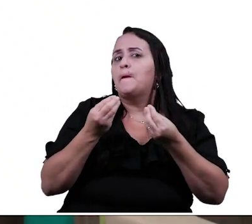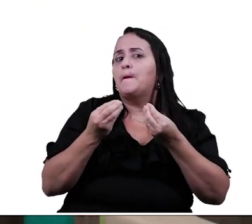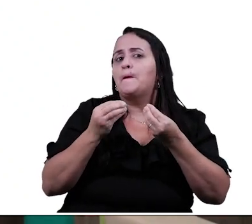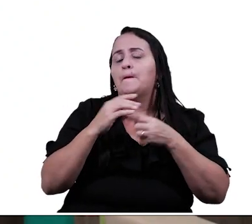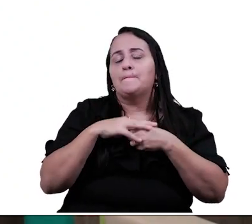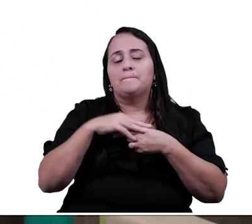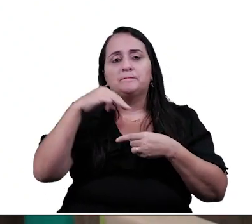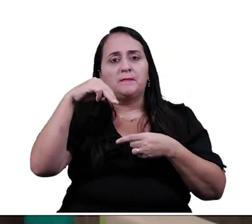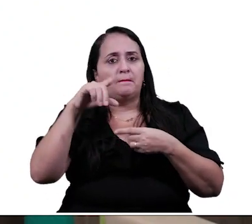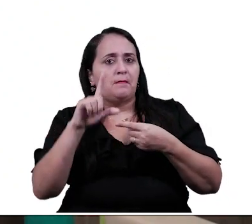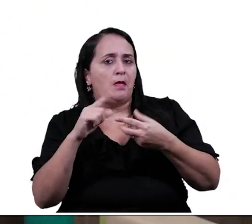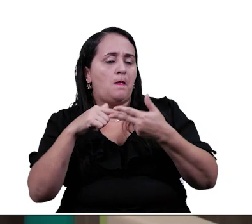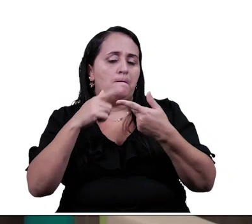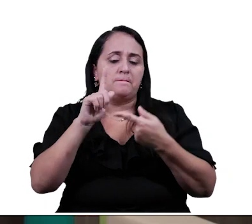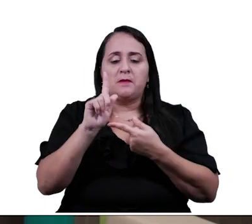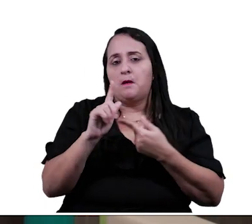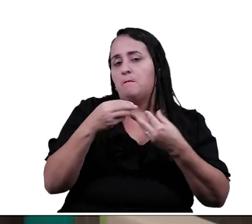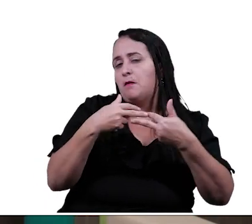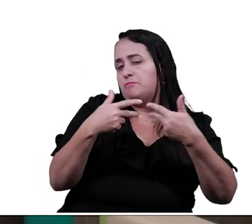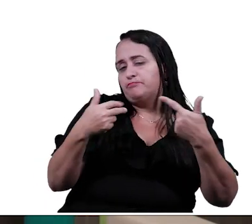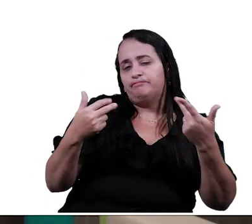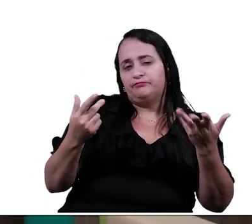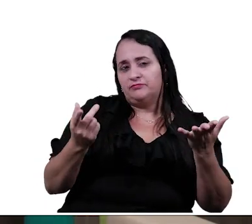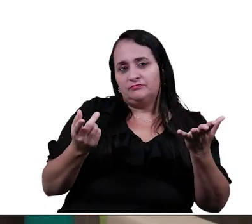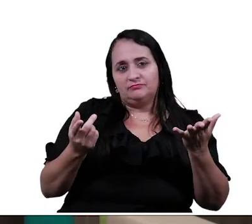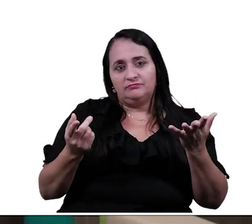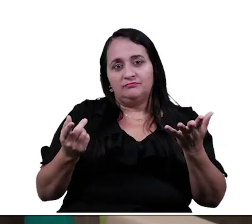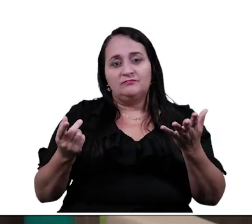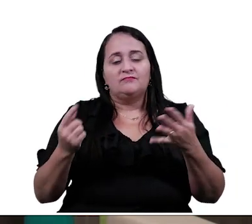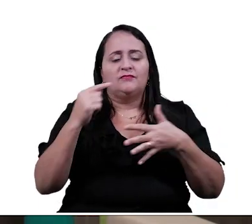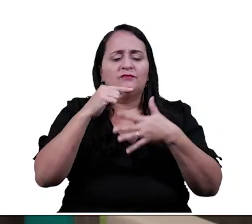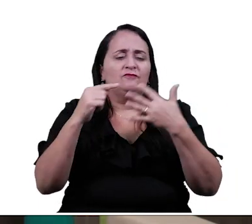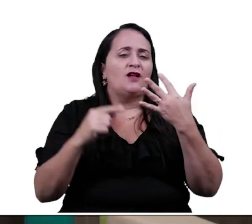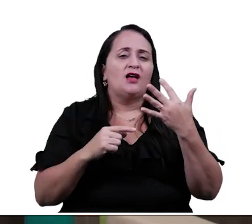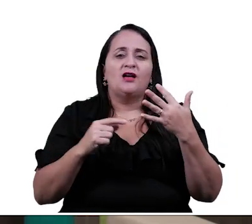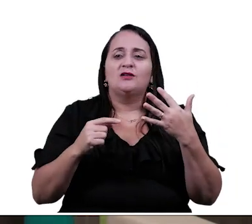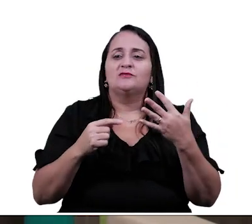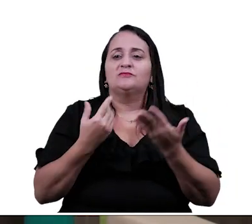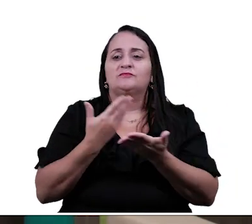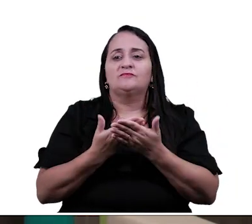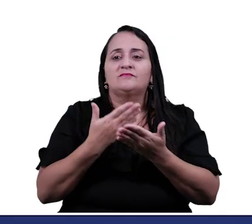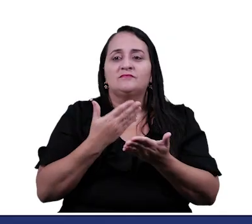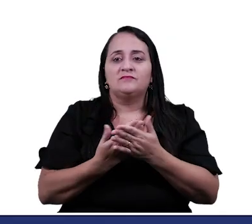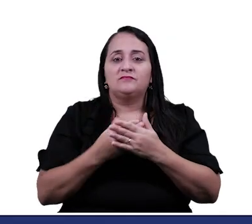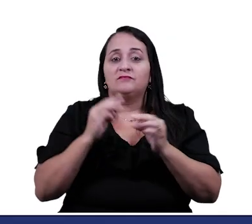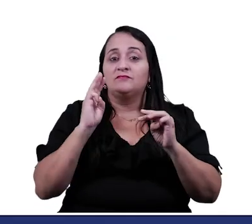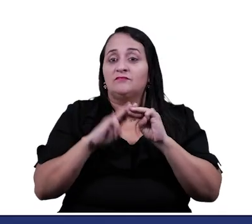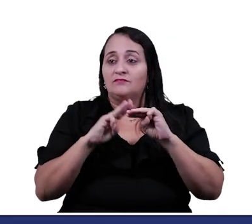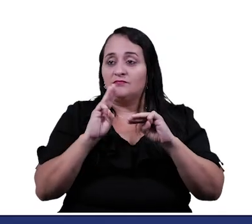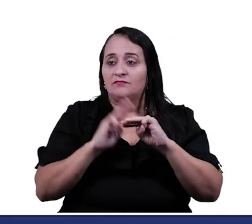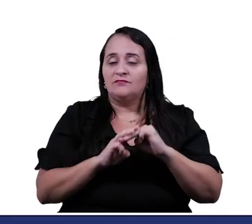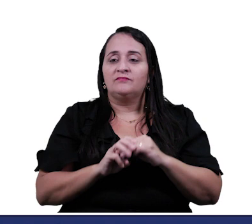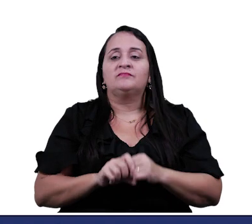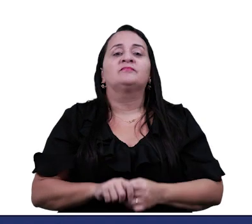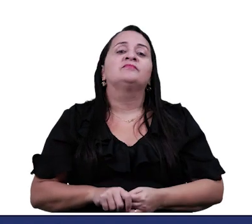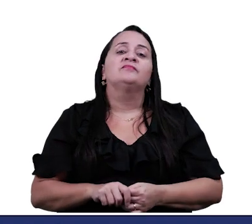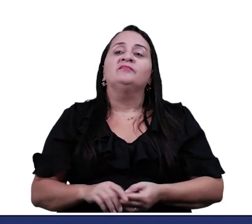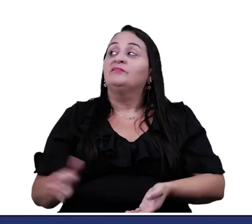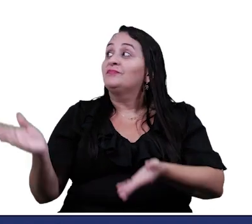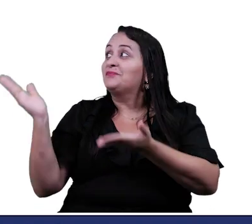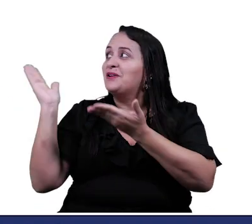um campo aberto para nossos estudos matemáticos, não é? Trouxe aqui